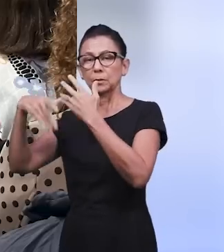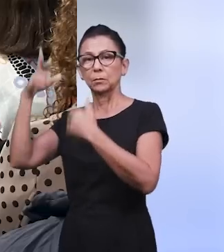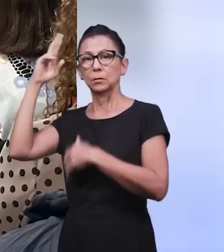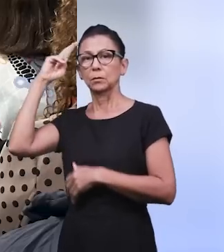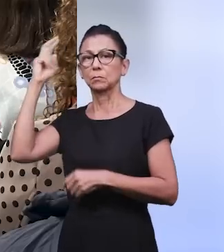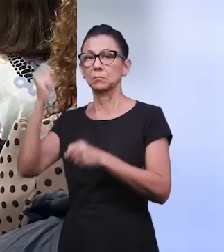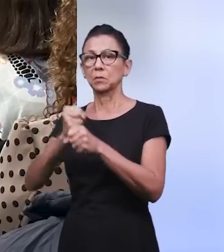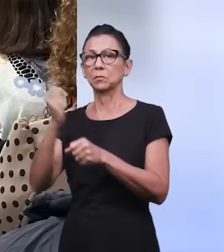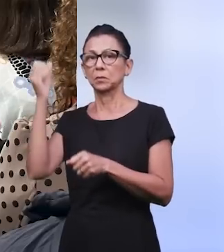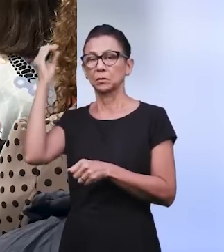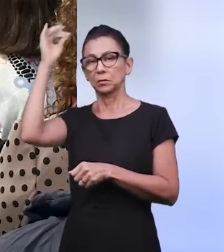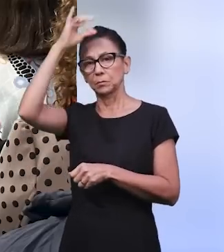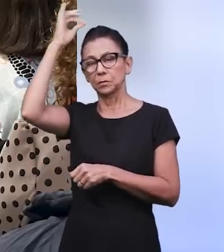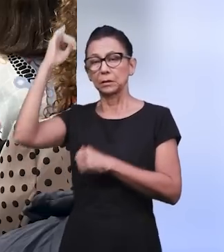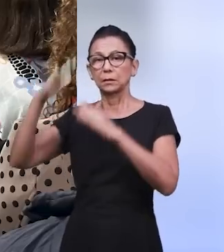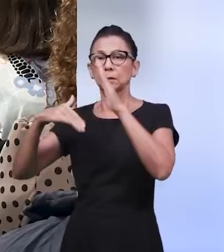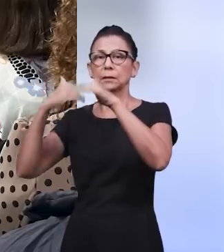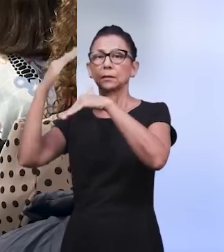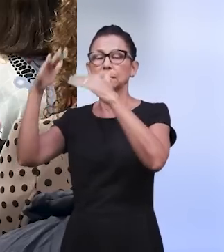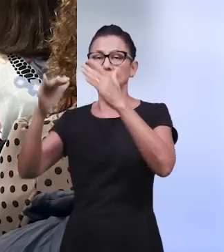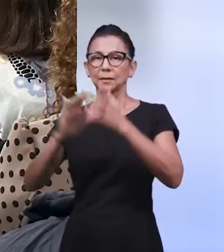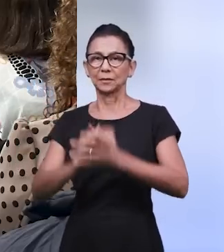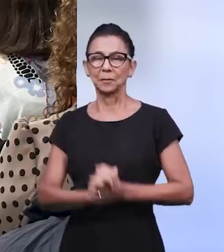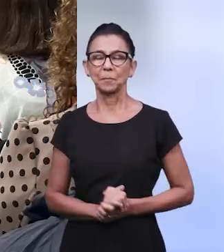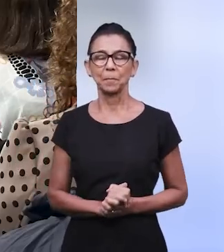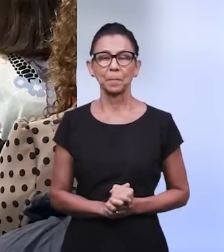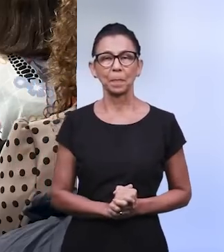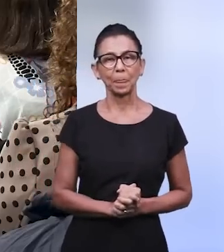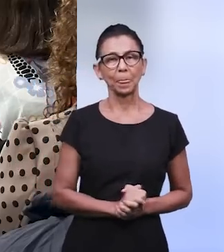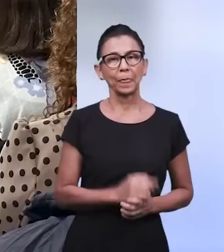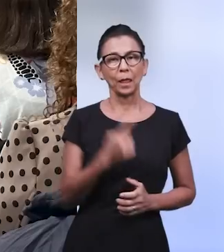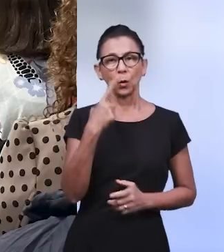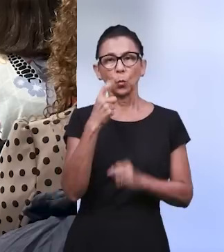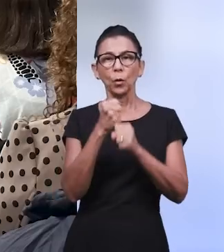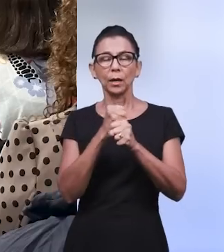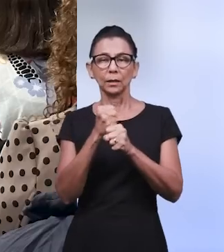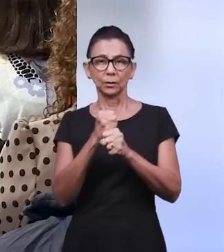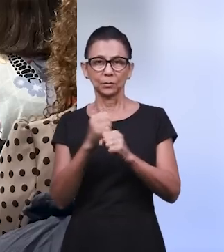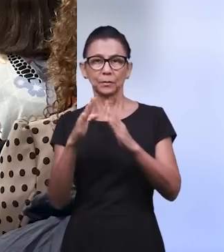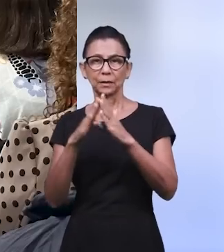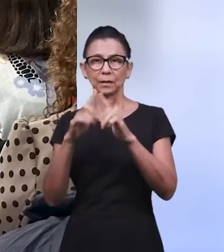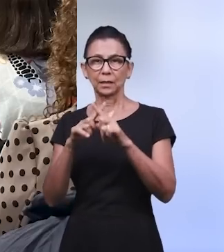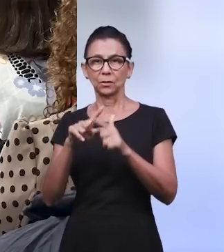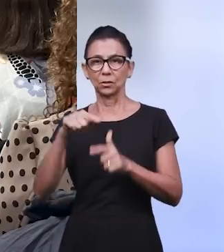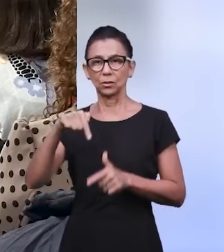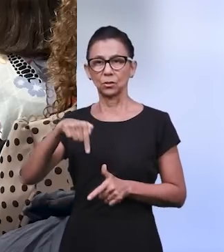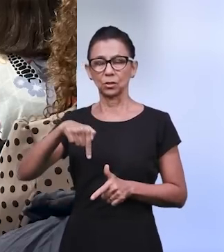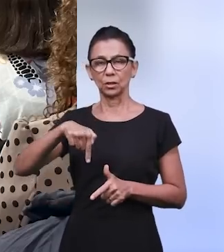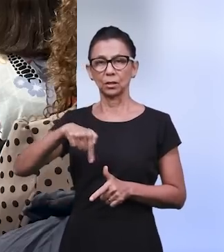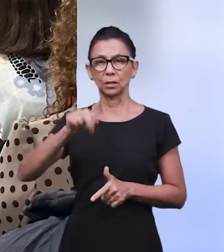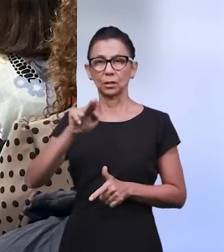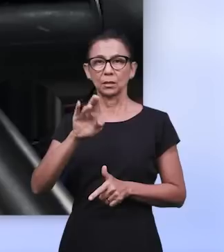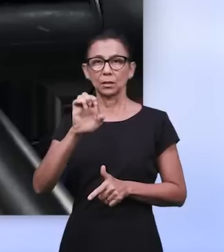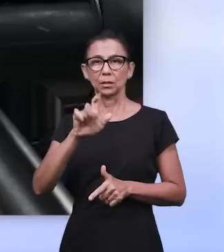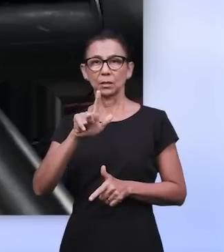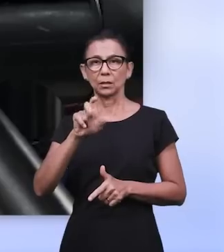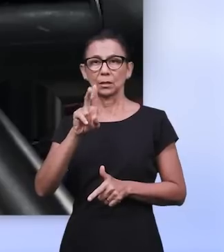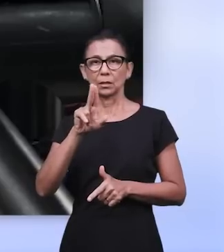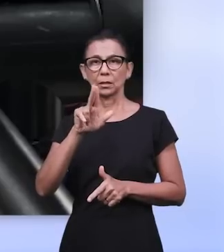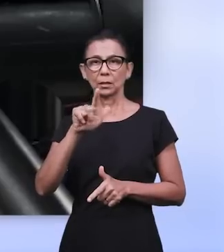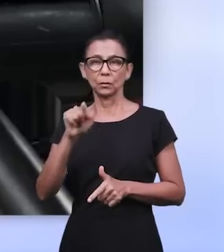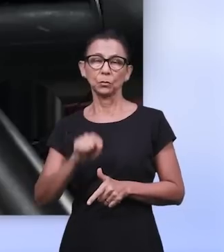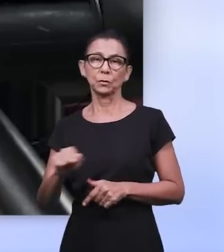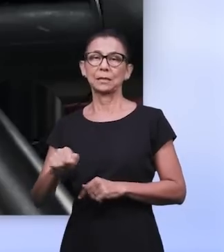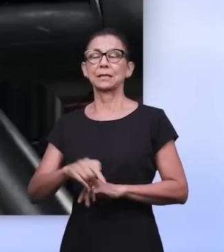crescendo neste país. O primeiro ano da igreja de Queluz foi marcado por eventos especiais, com a presença dos pastores